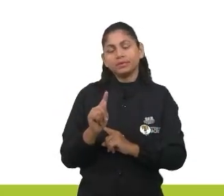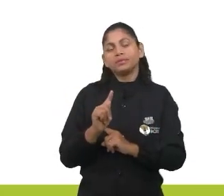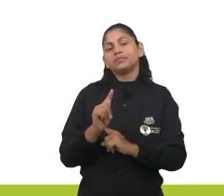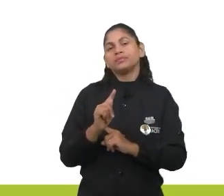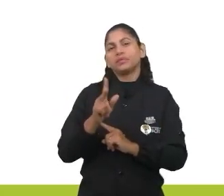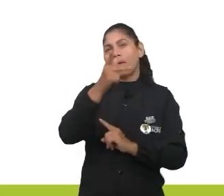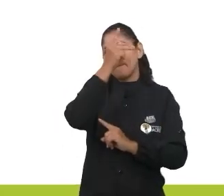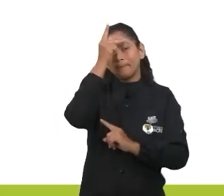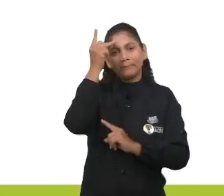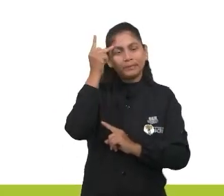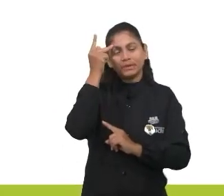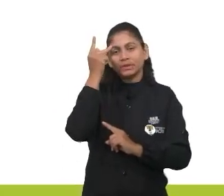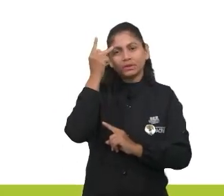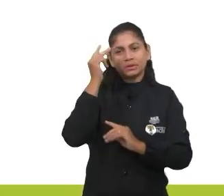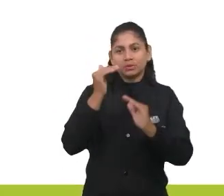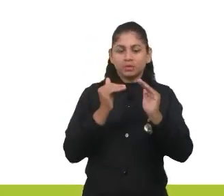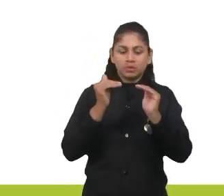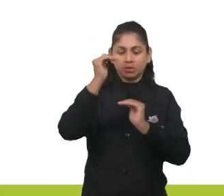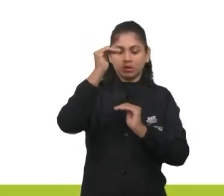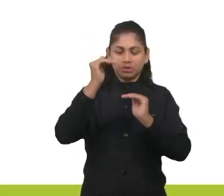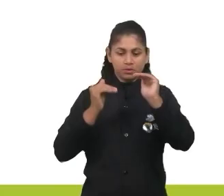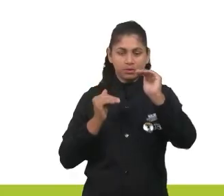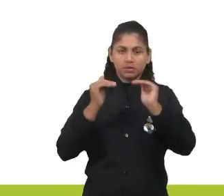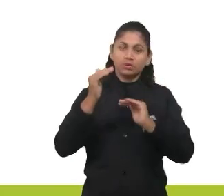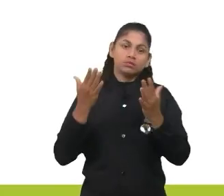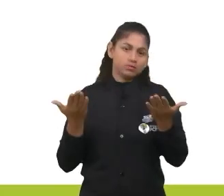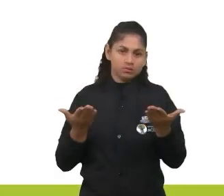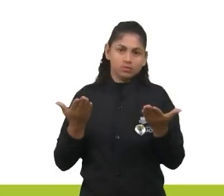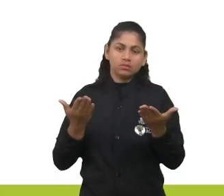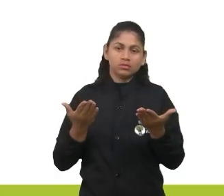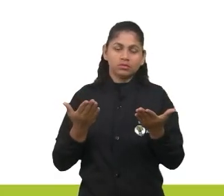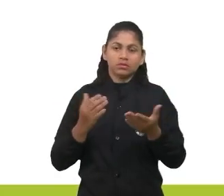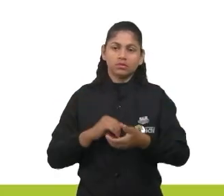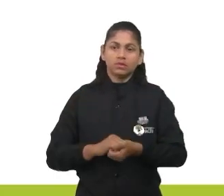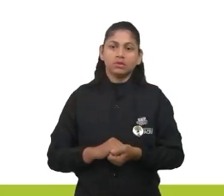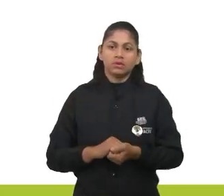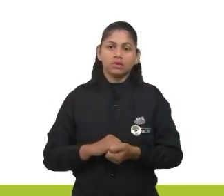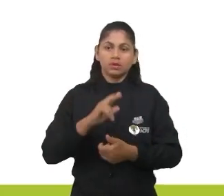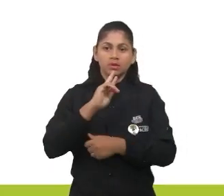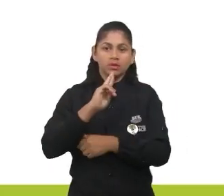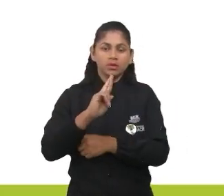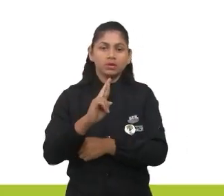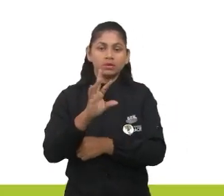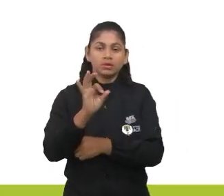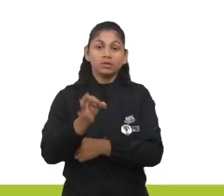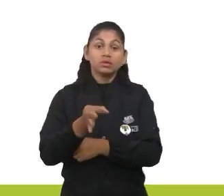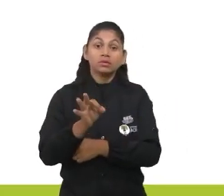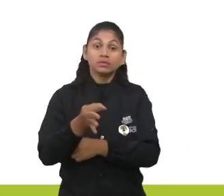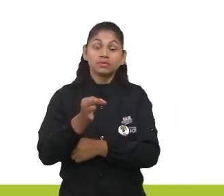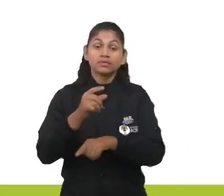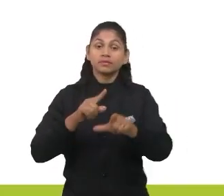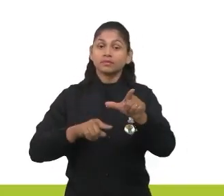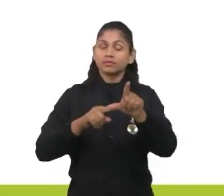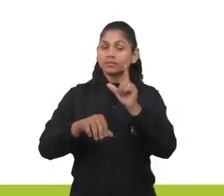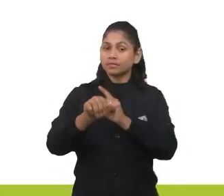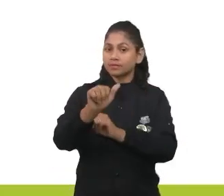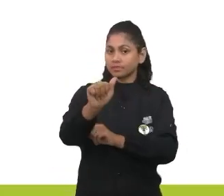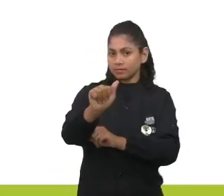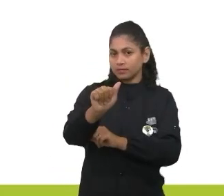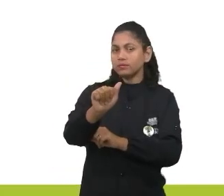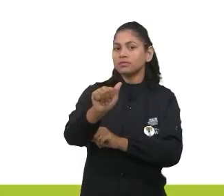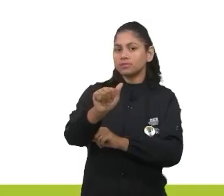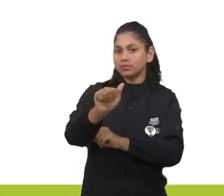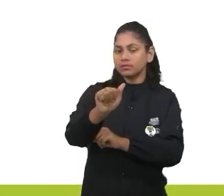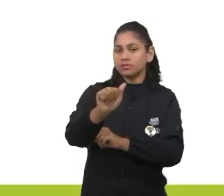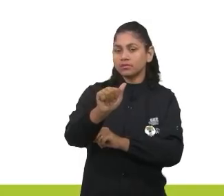menor importância na sociedade por aquilo que consome. Então, a resposta correta é a letra A.